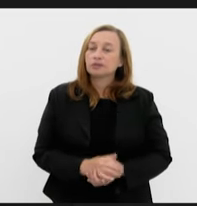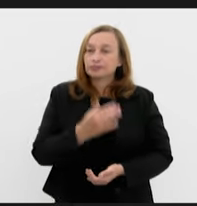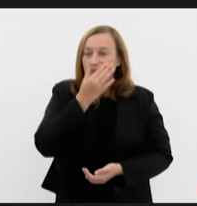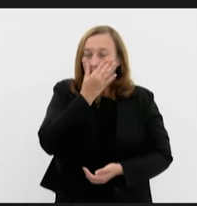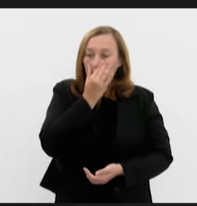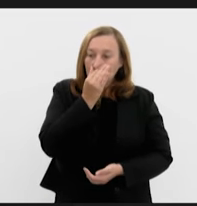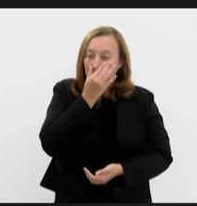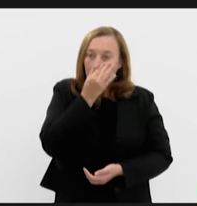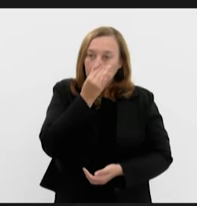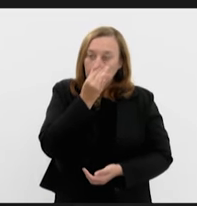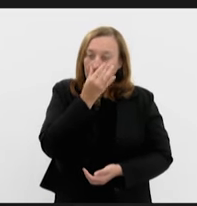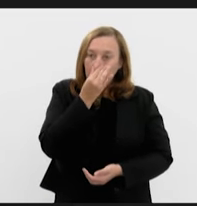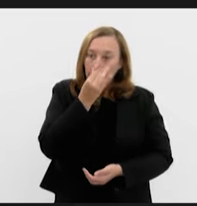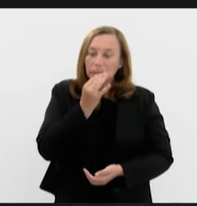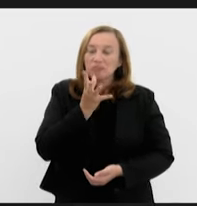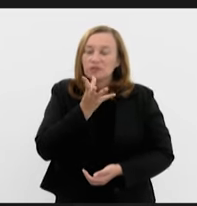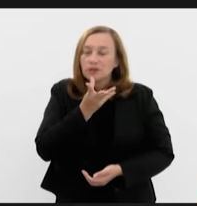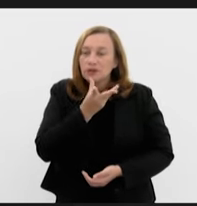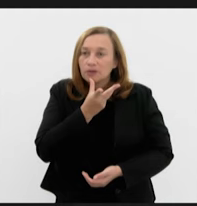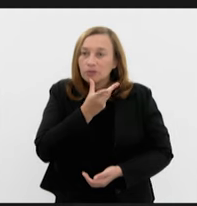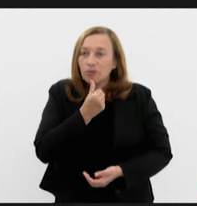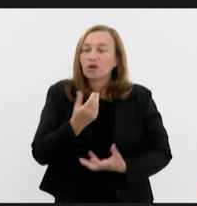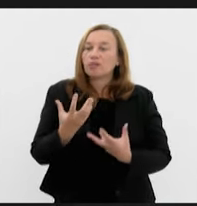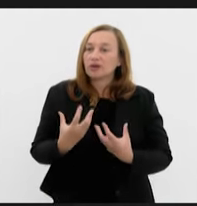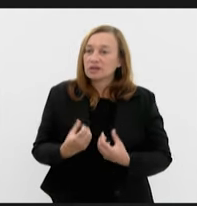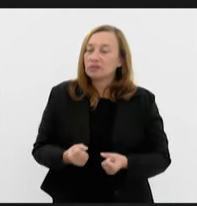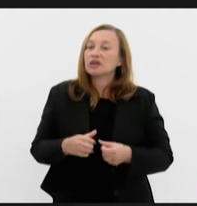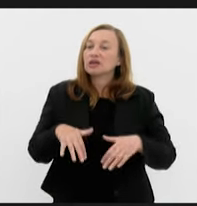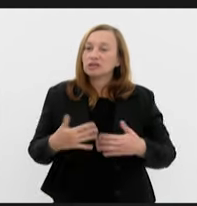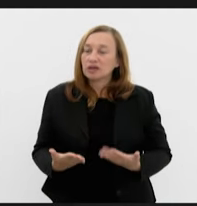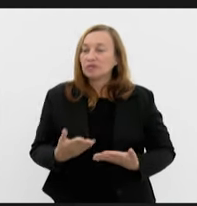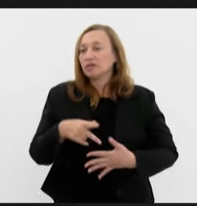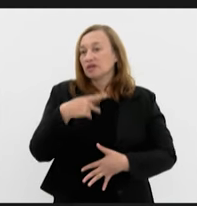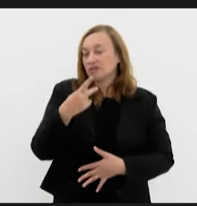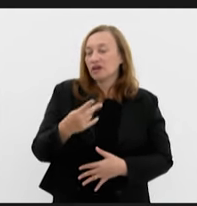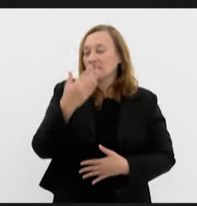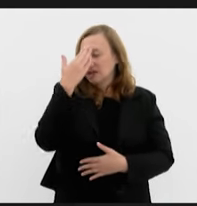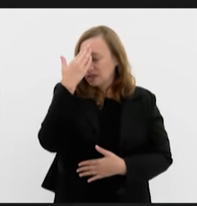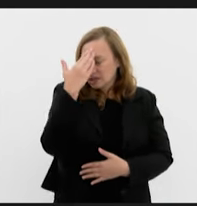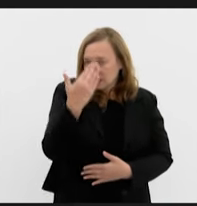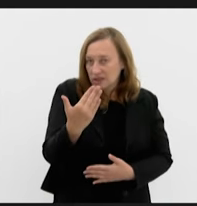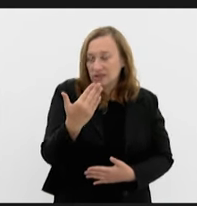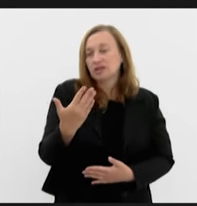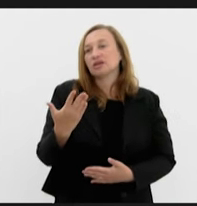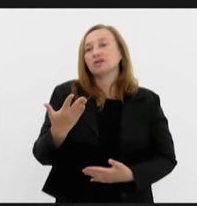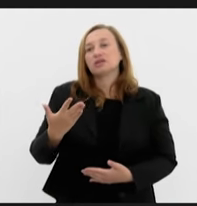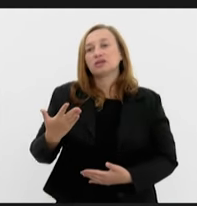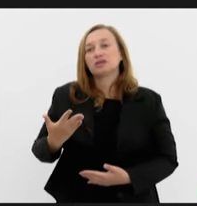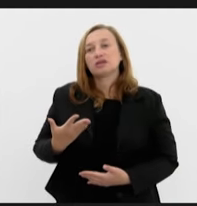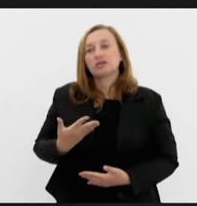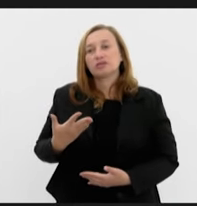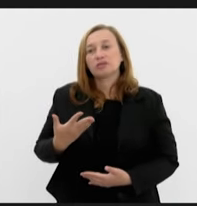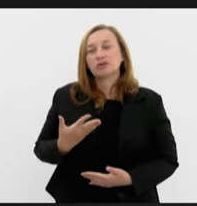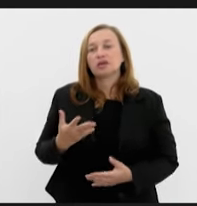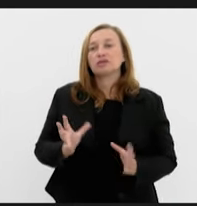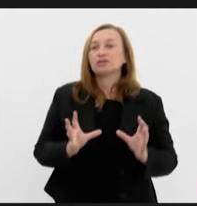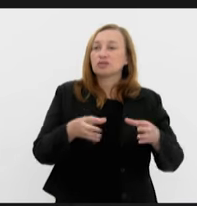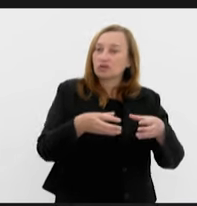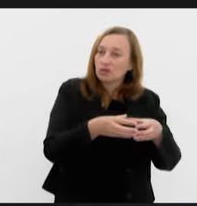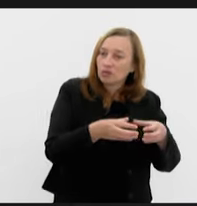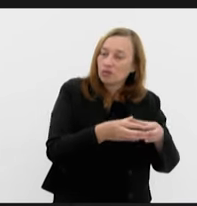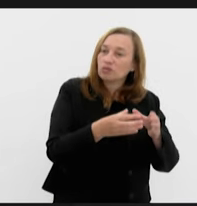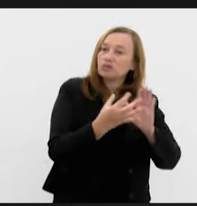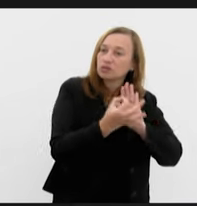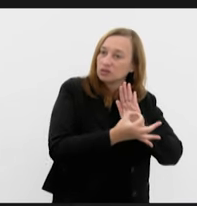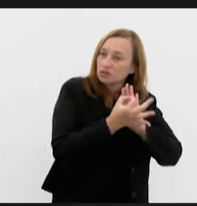eia local então eram essas as minhas palavras mais assim agade comissões